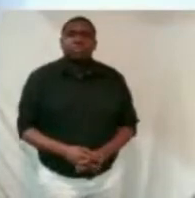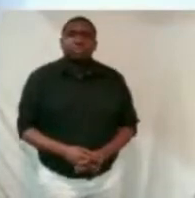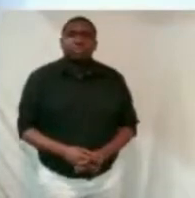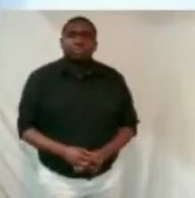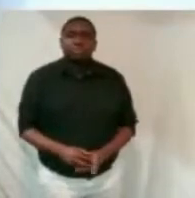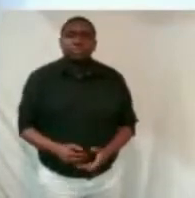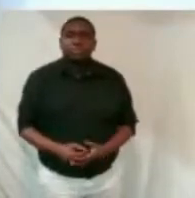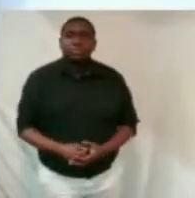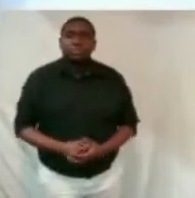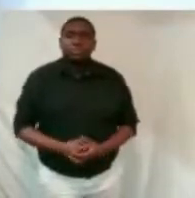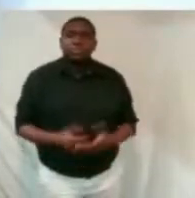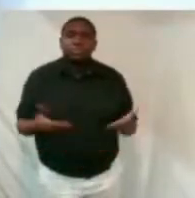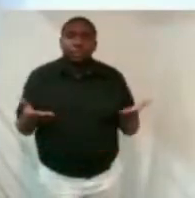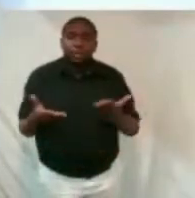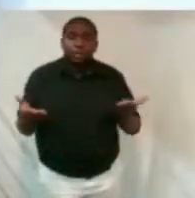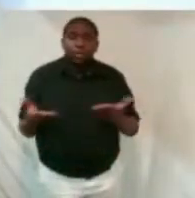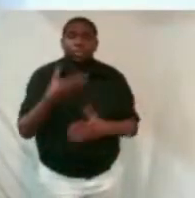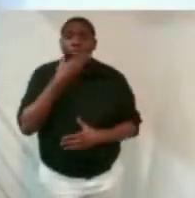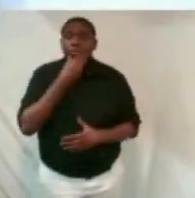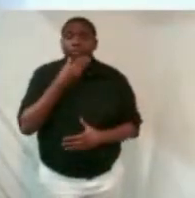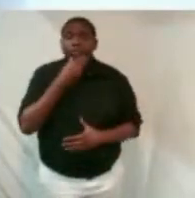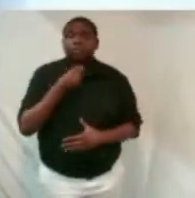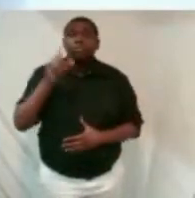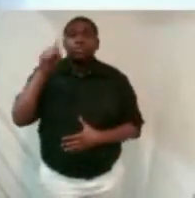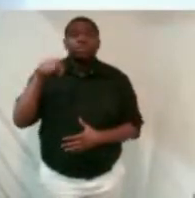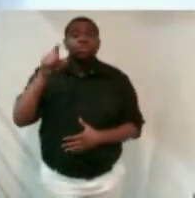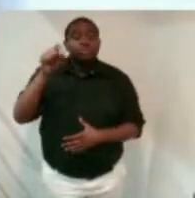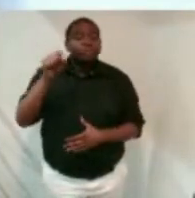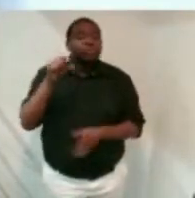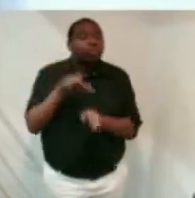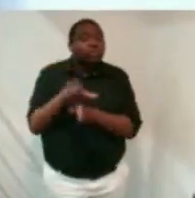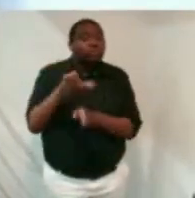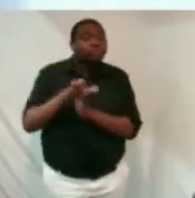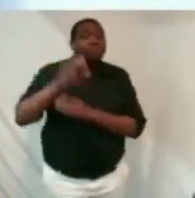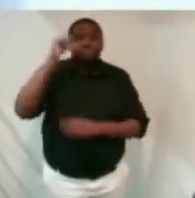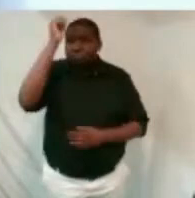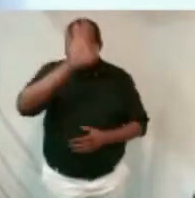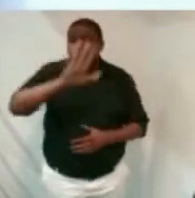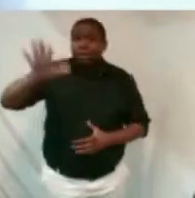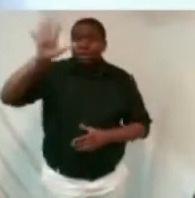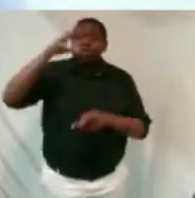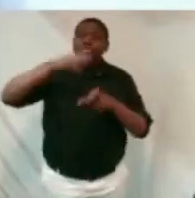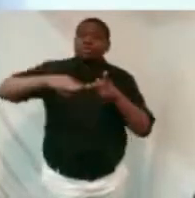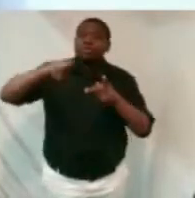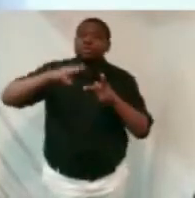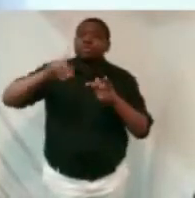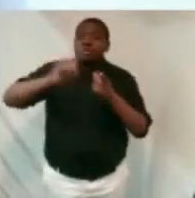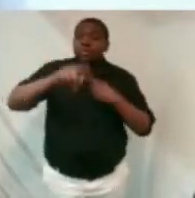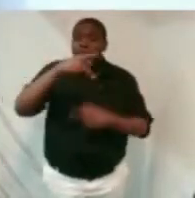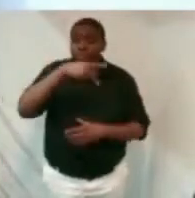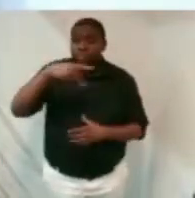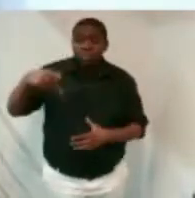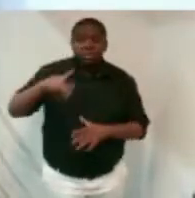Passamos a palavra ao excelentíssimo senhor Conselheiro Nacional do Ministério Público e Presidente da Comissão do Meio Ambiente, doutor